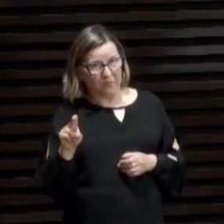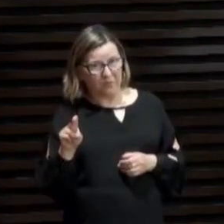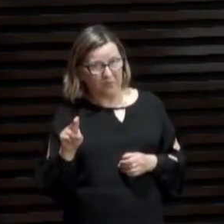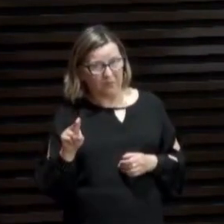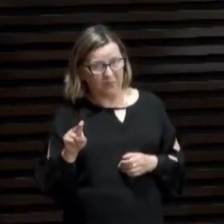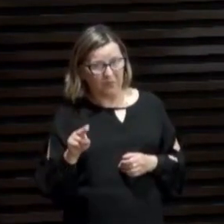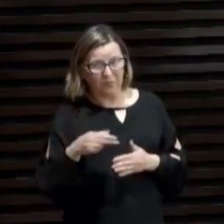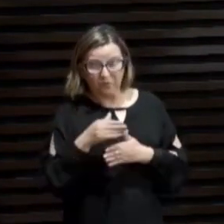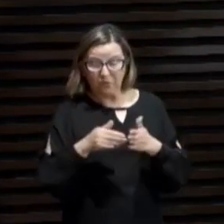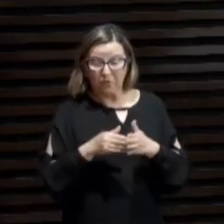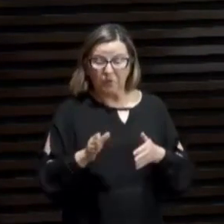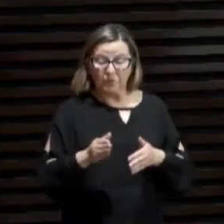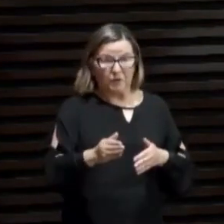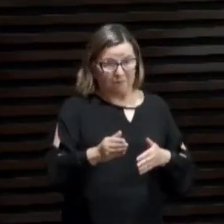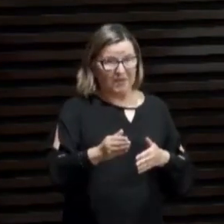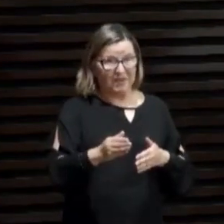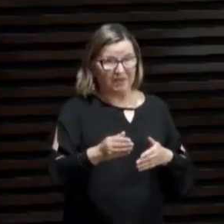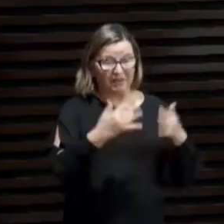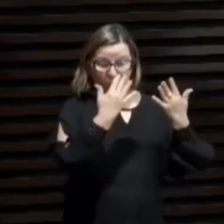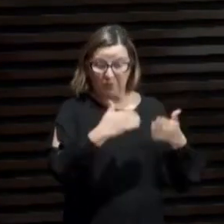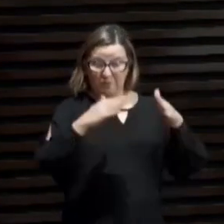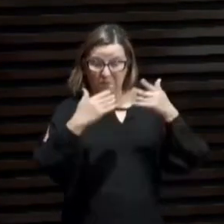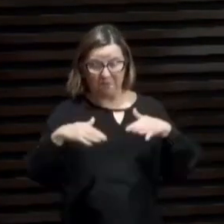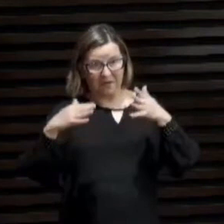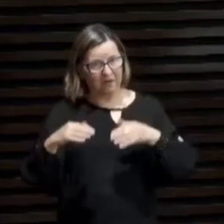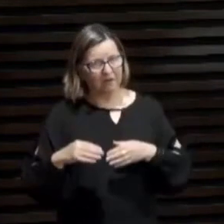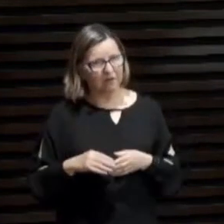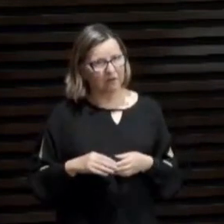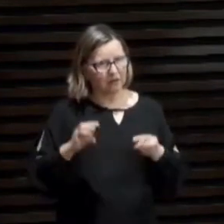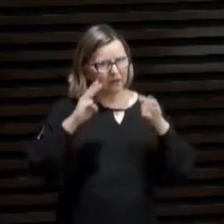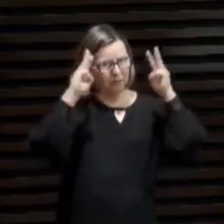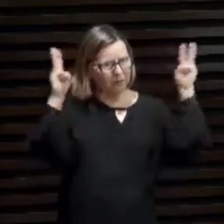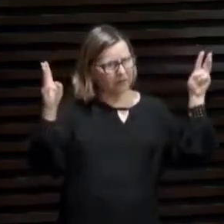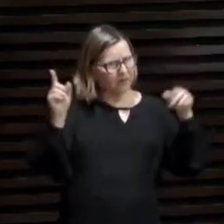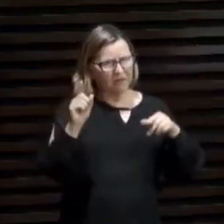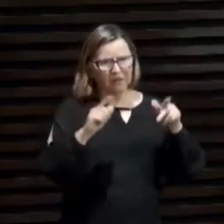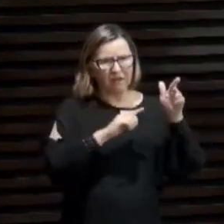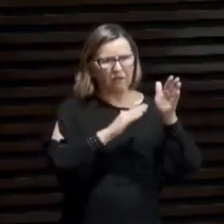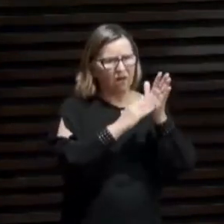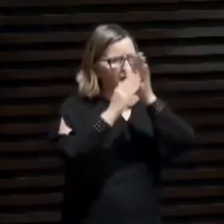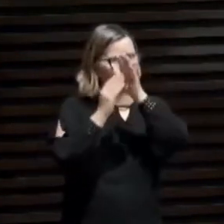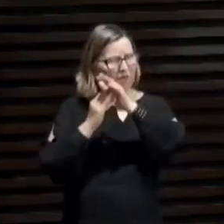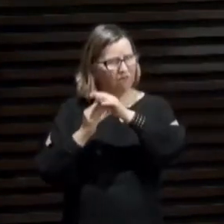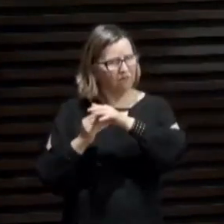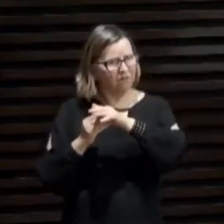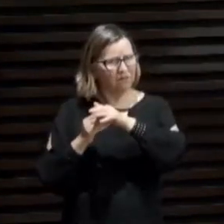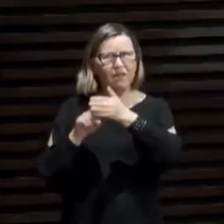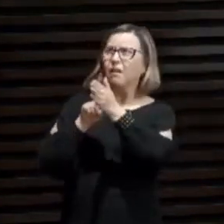mar que lhes bastem? O cara veio de louvar e agradecer a Deus, ele vai inquirir Deus.